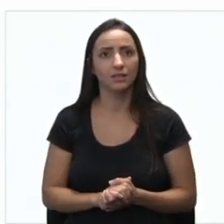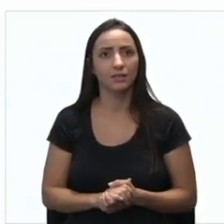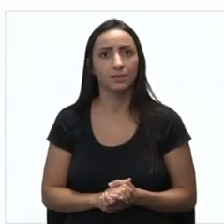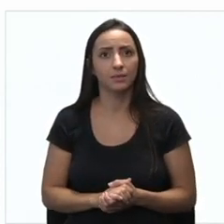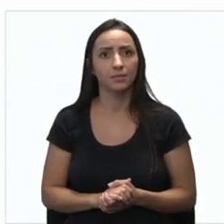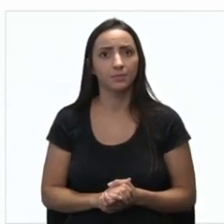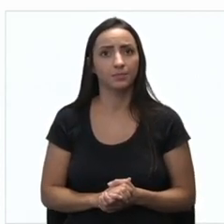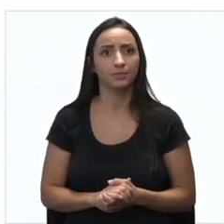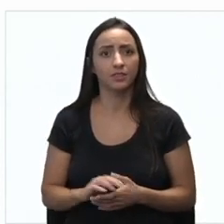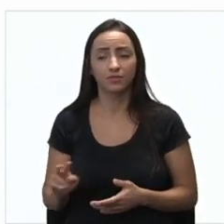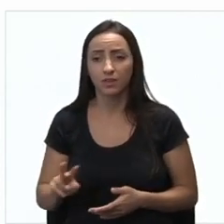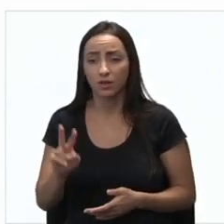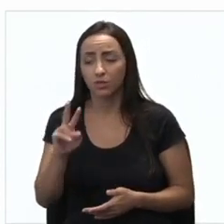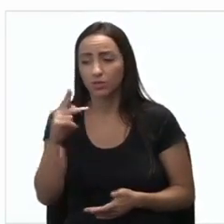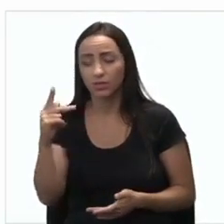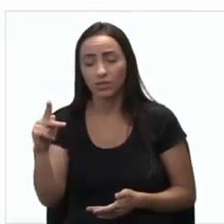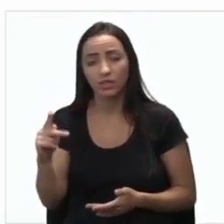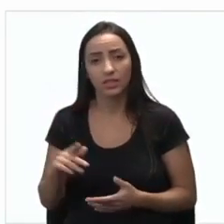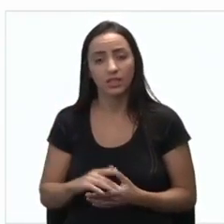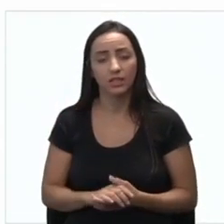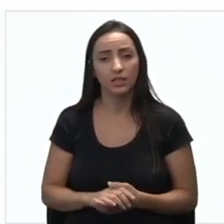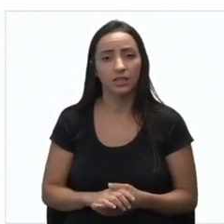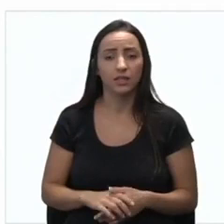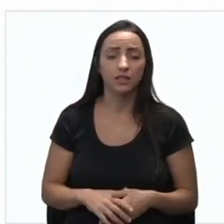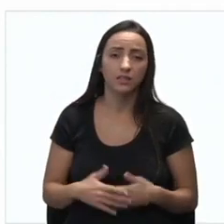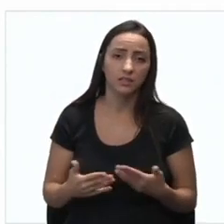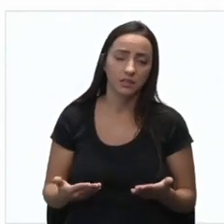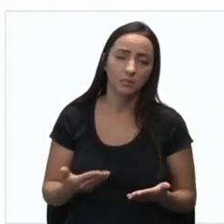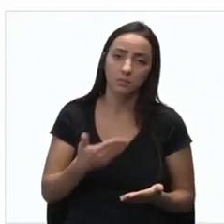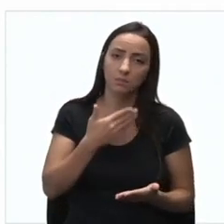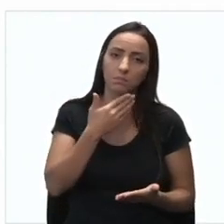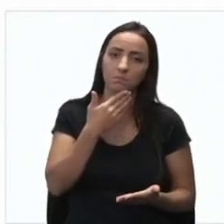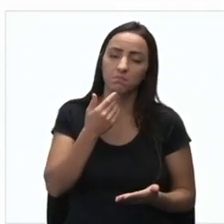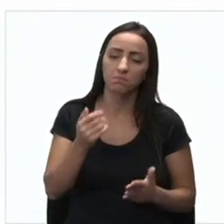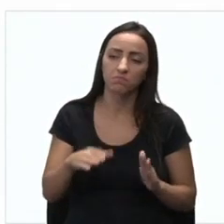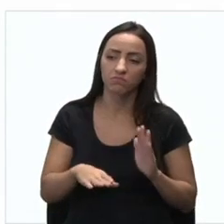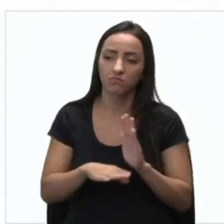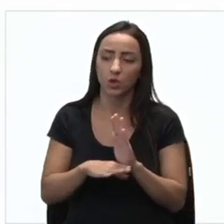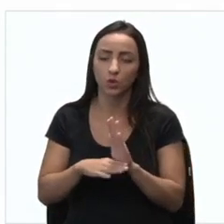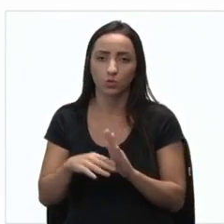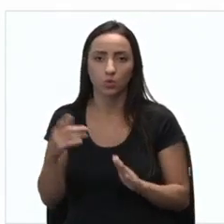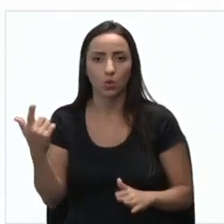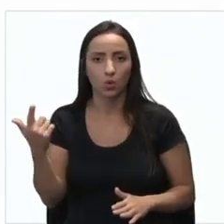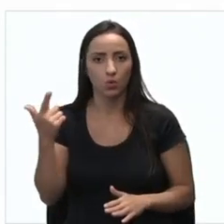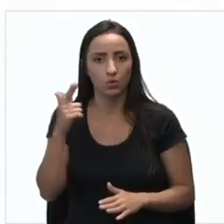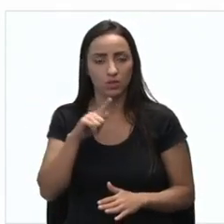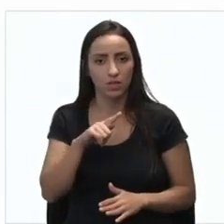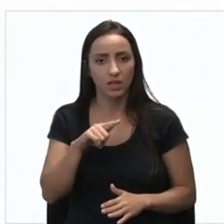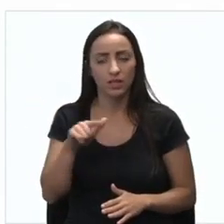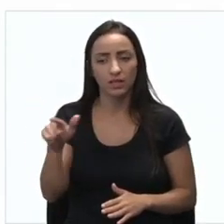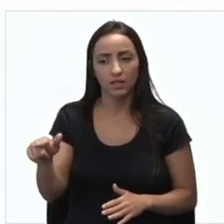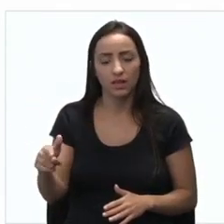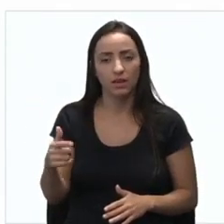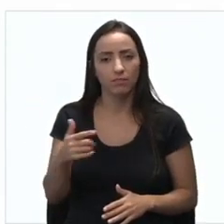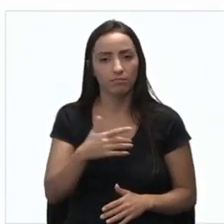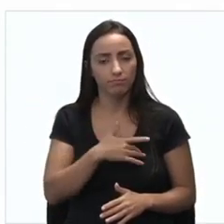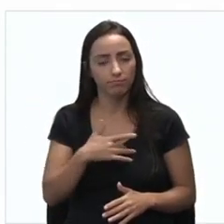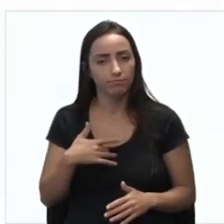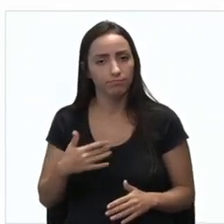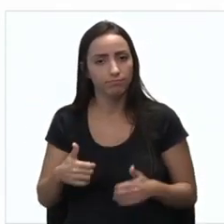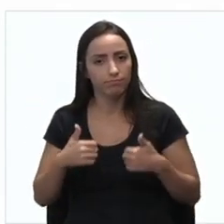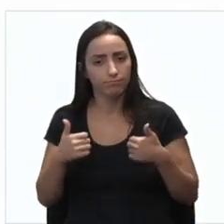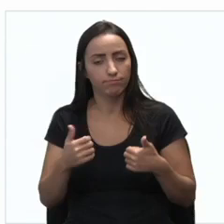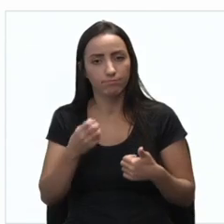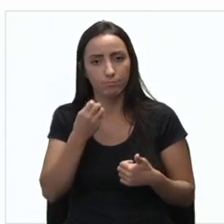no tratamento, e terá maior probabilidade de restabelecer a saúde e resgatar seu bem-estar mais